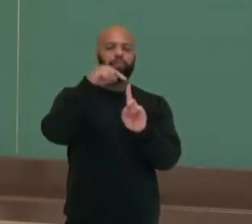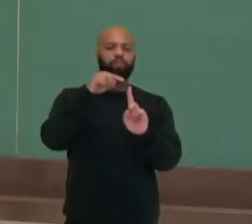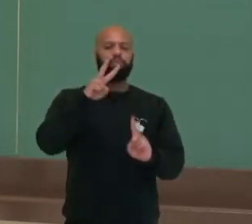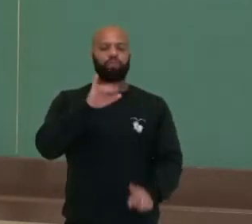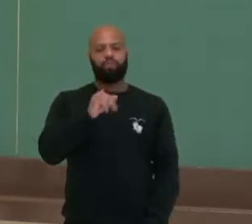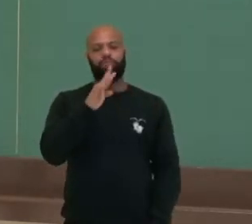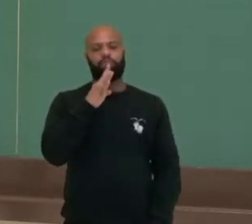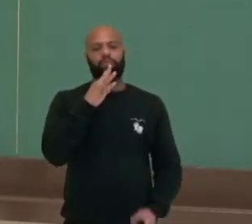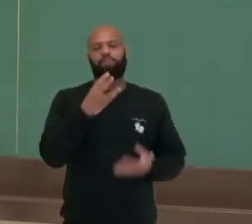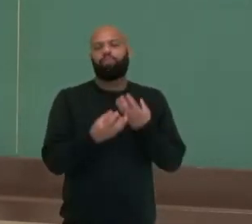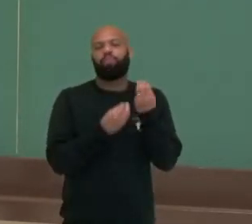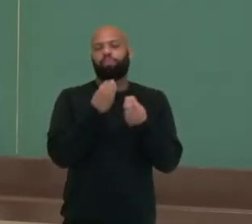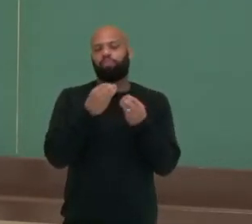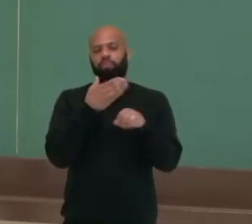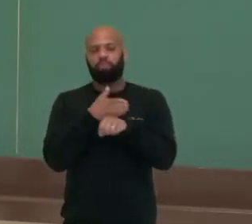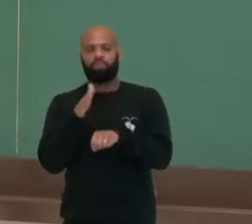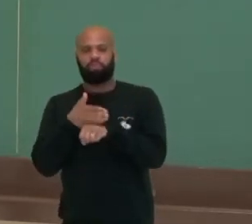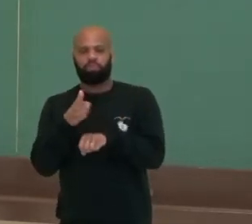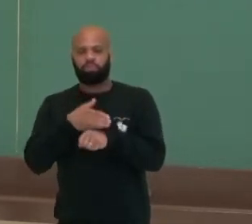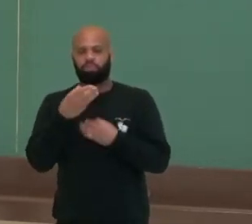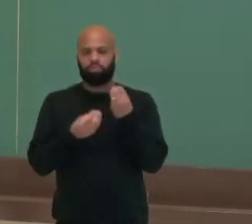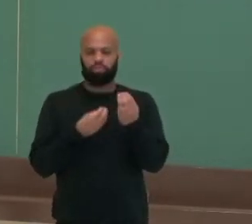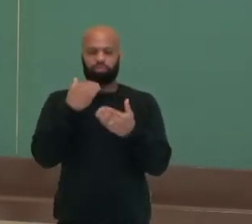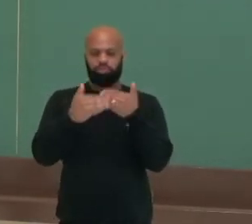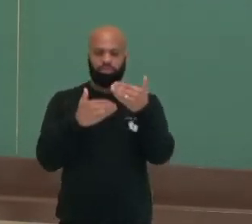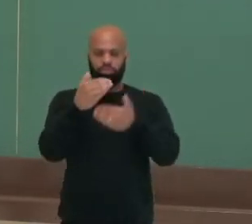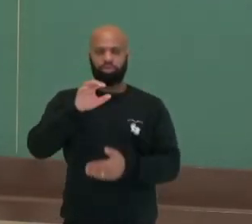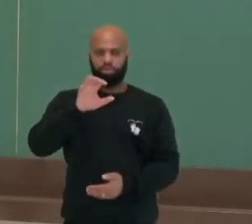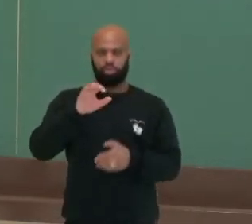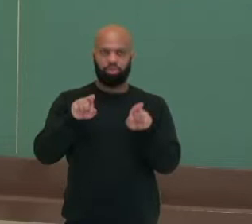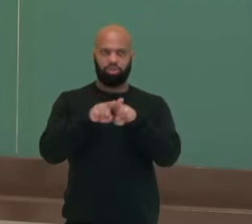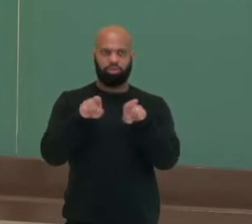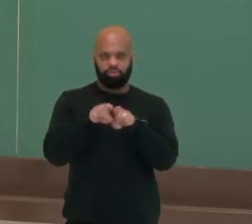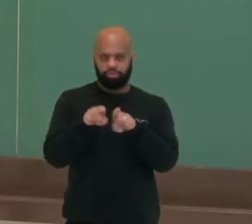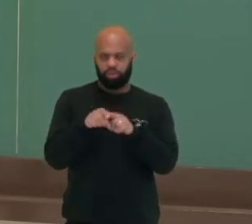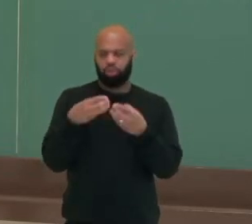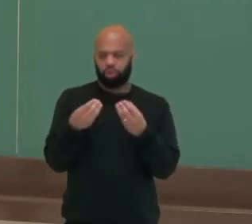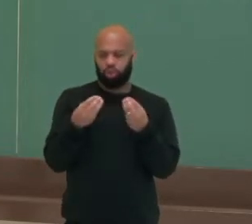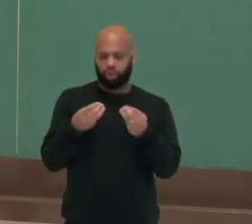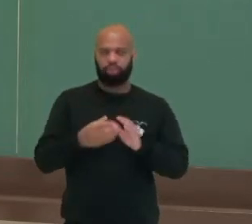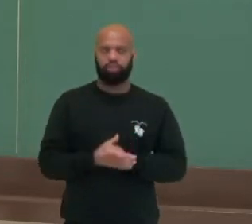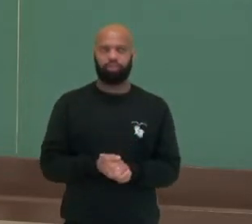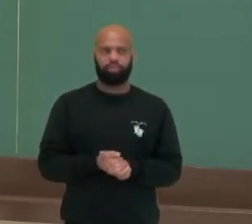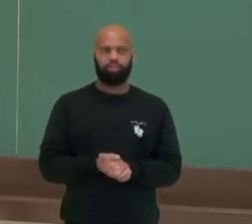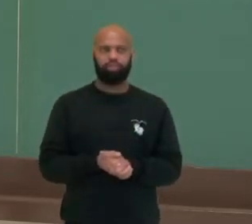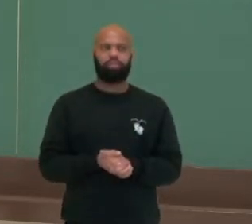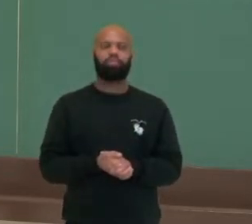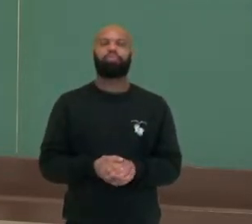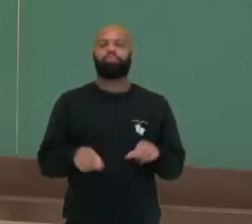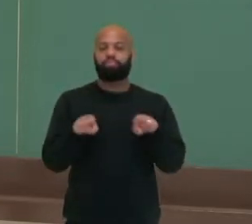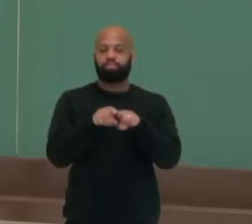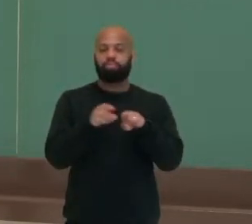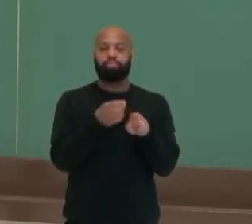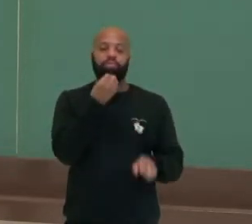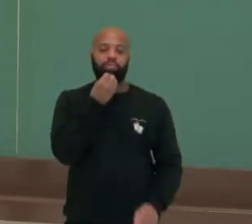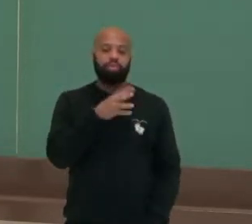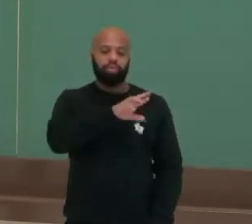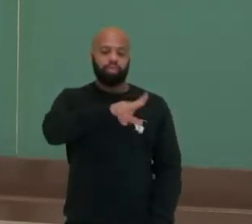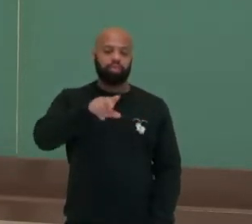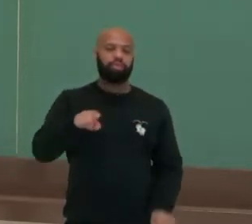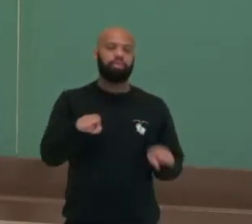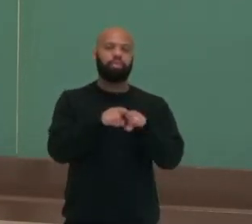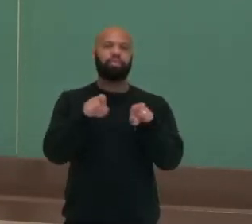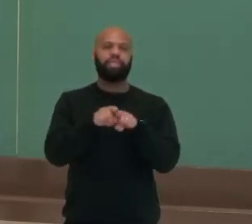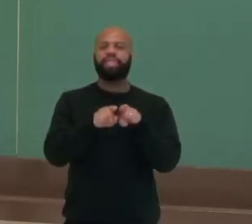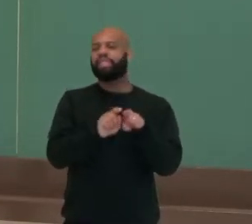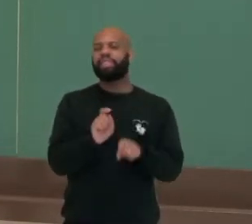conhecer como que se dá, como que se desenvolve, né, esse esporte da bocha, os benefícios, a possibilidade, quem